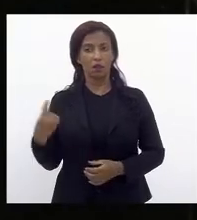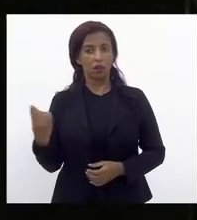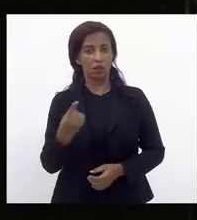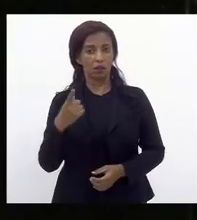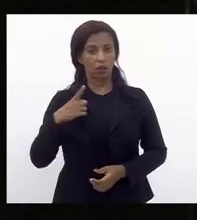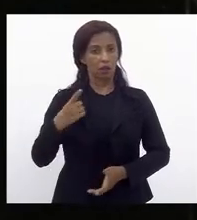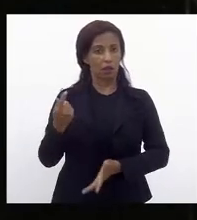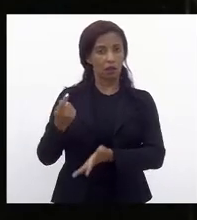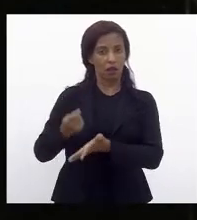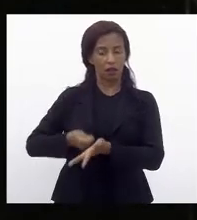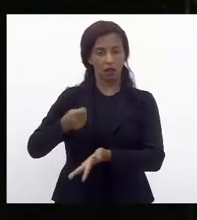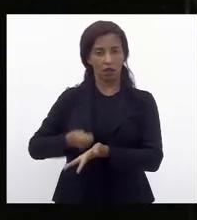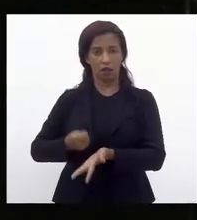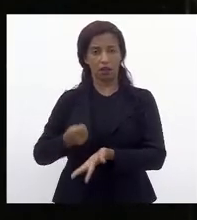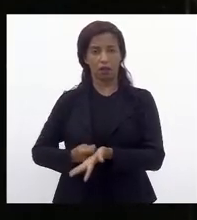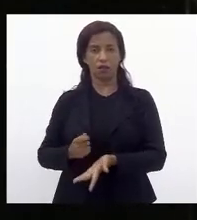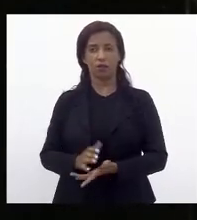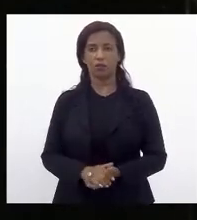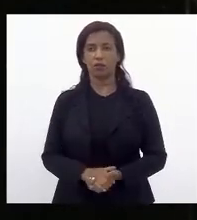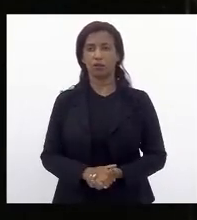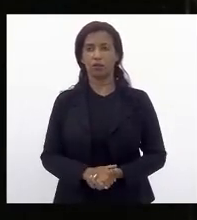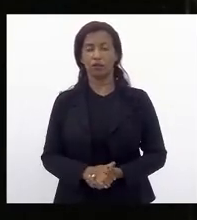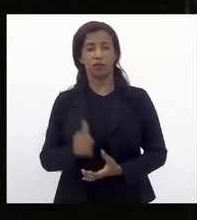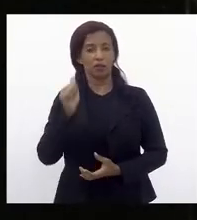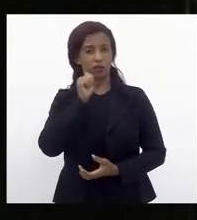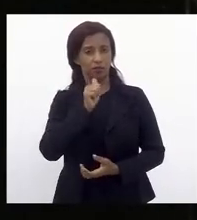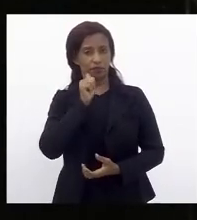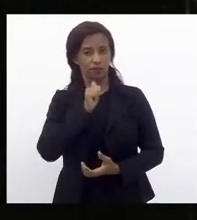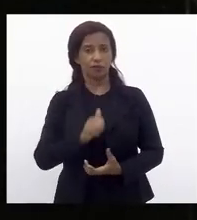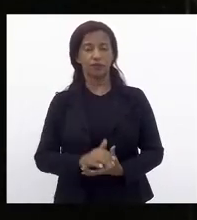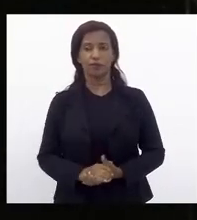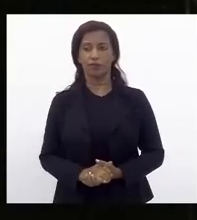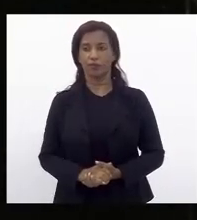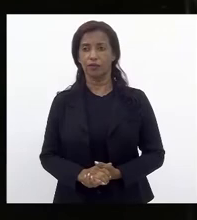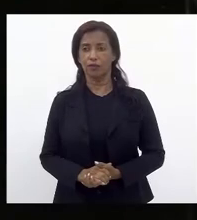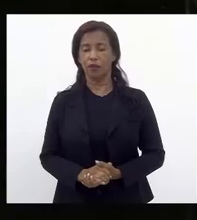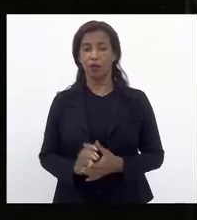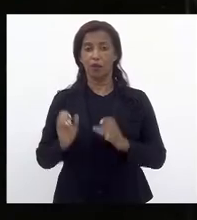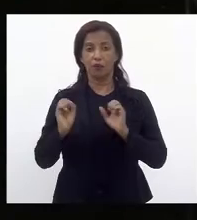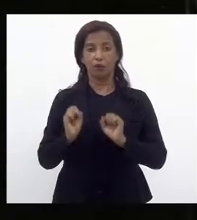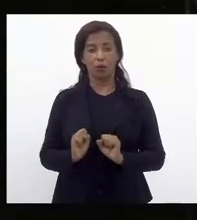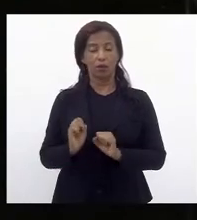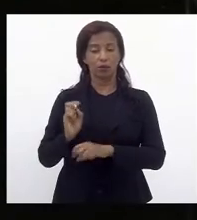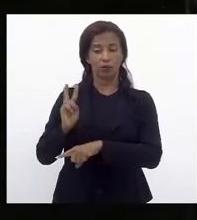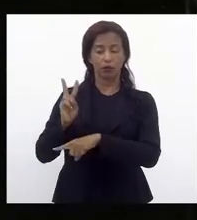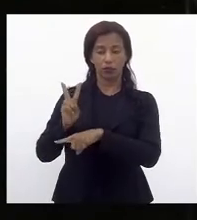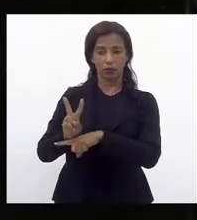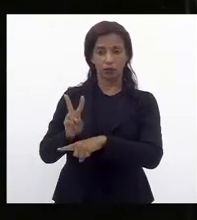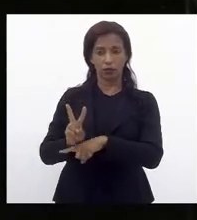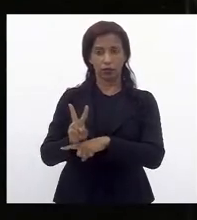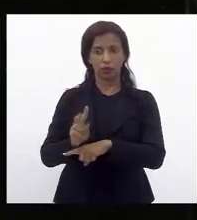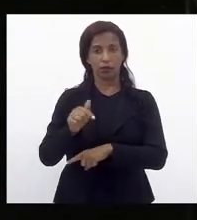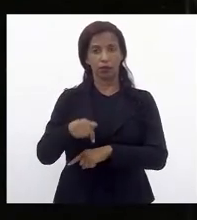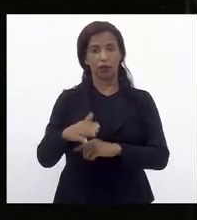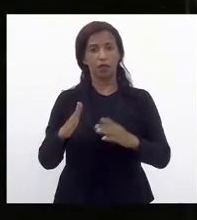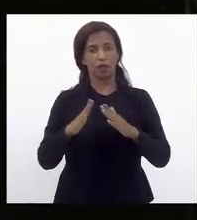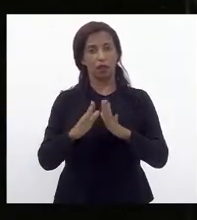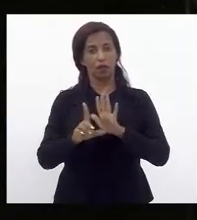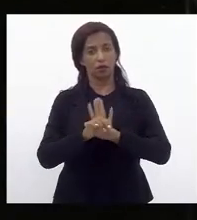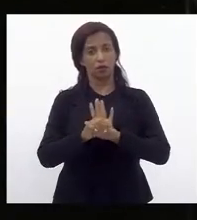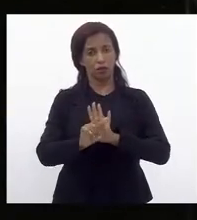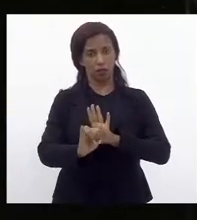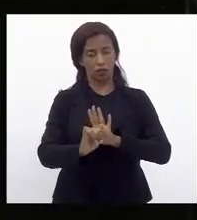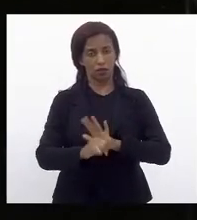que garantir que as mulheres possam ser defendidas por essa Casa de Leis.